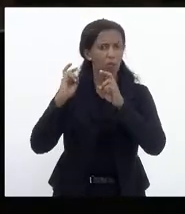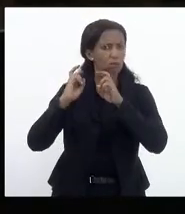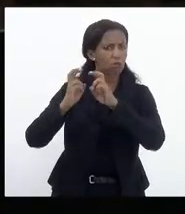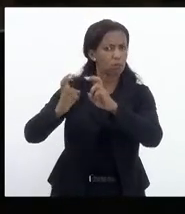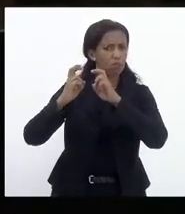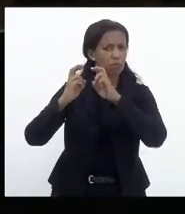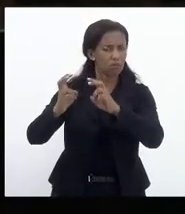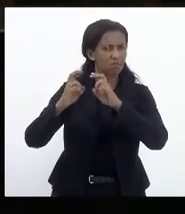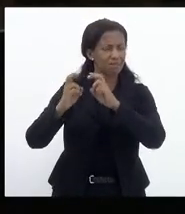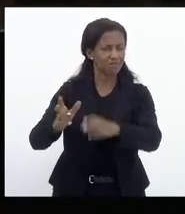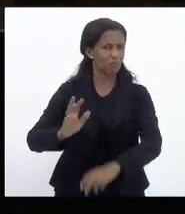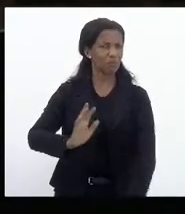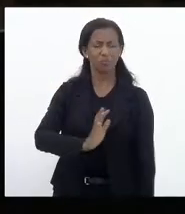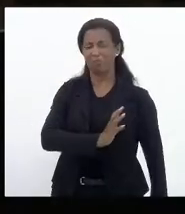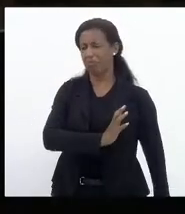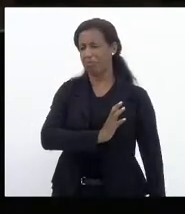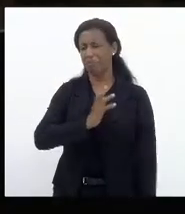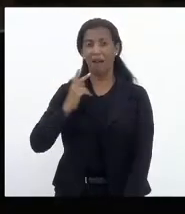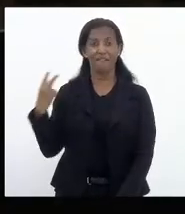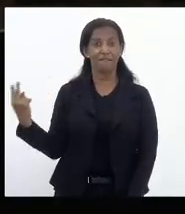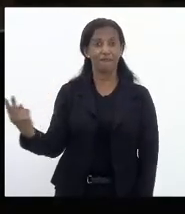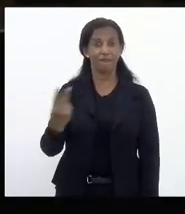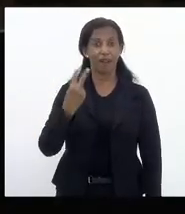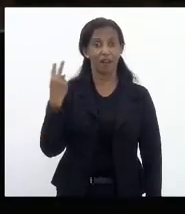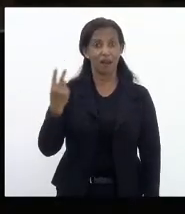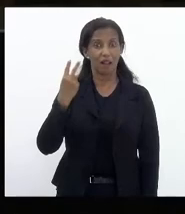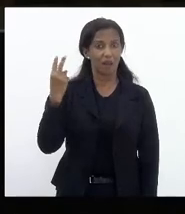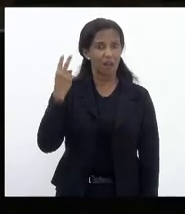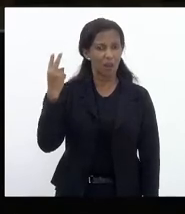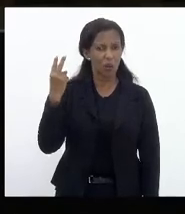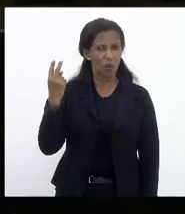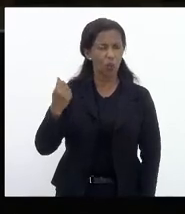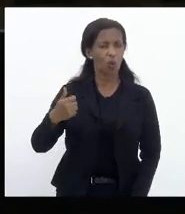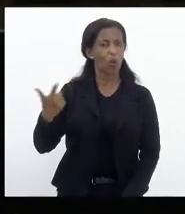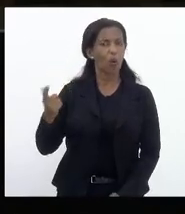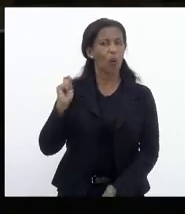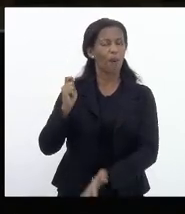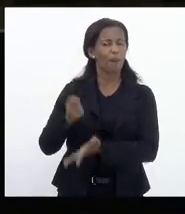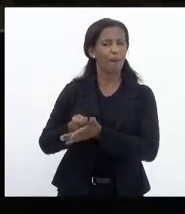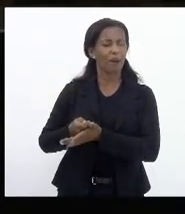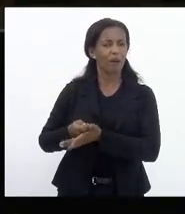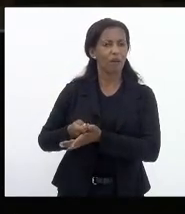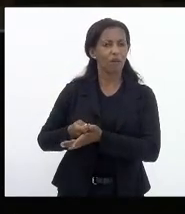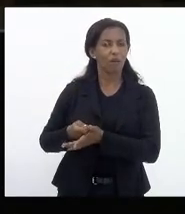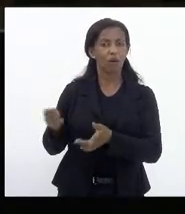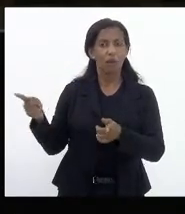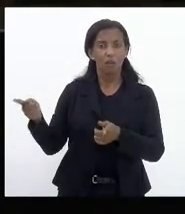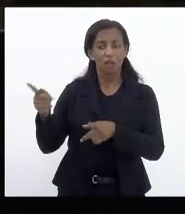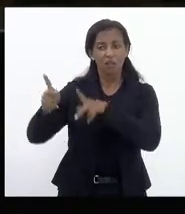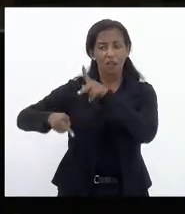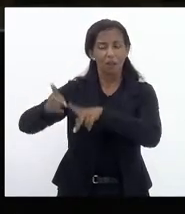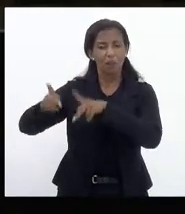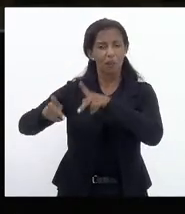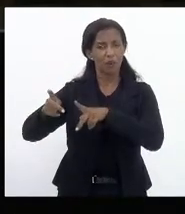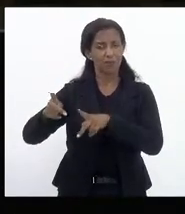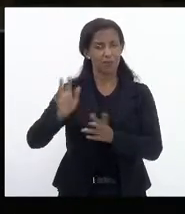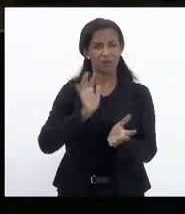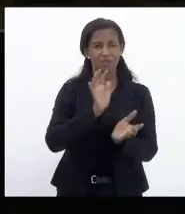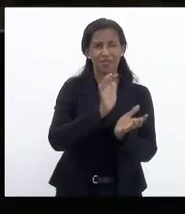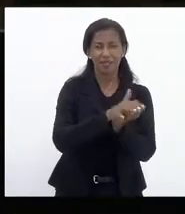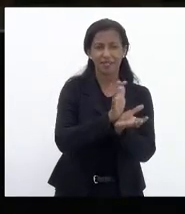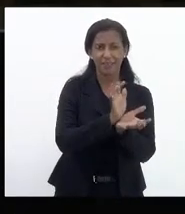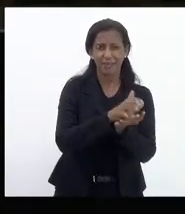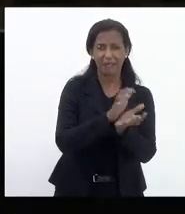que é oferecido à população o valor da tarifa que apaga e a população do ramal de Santa Cruz